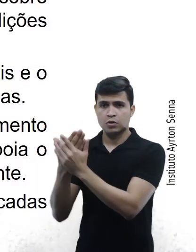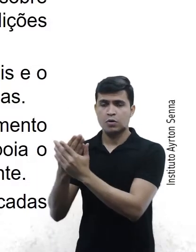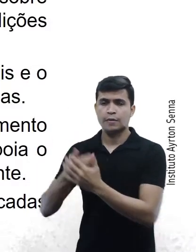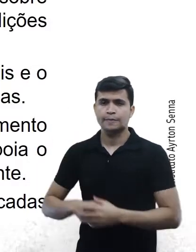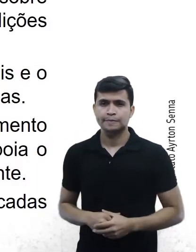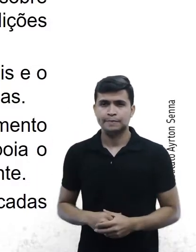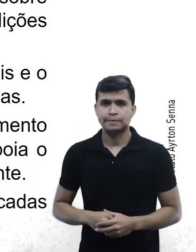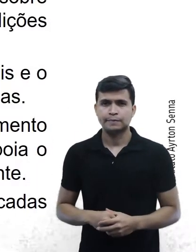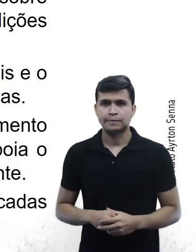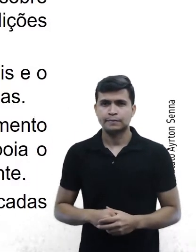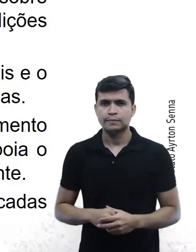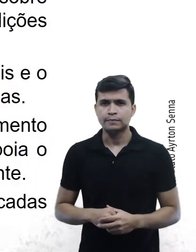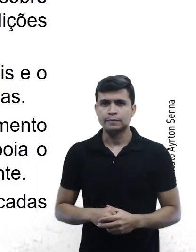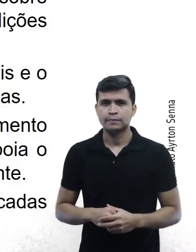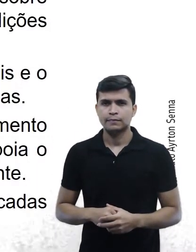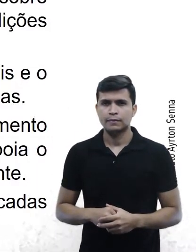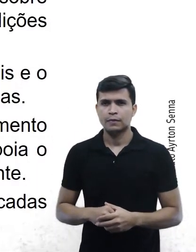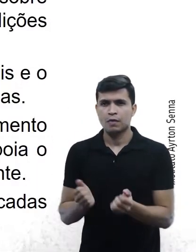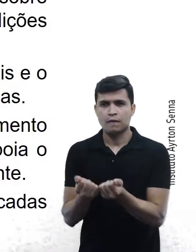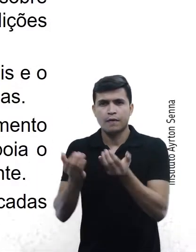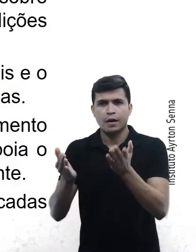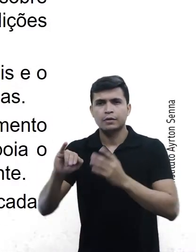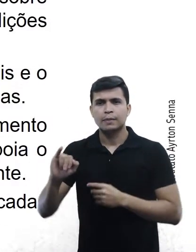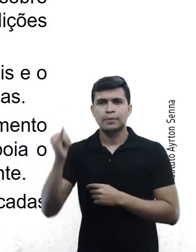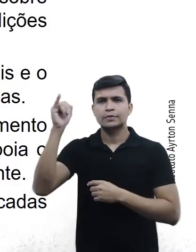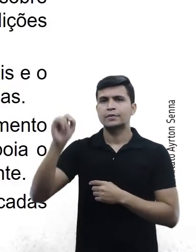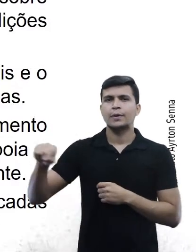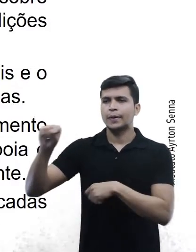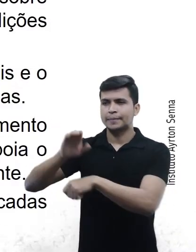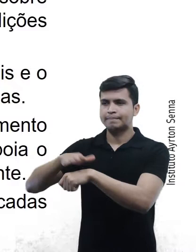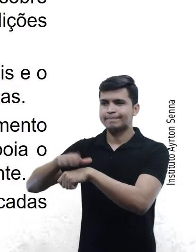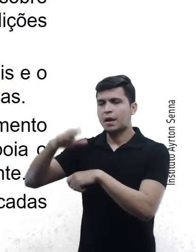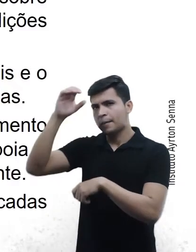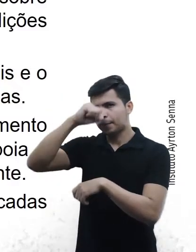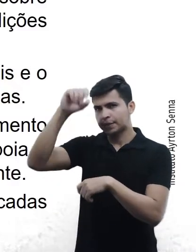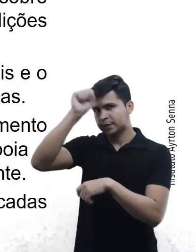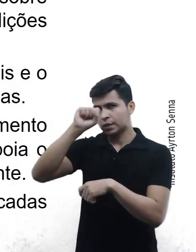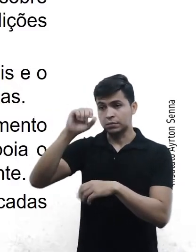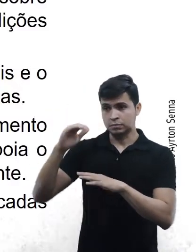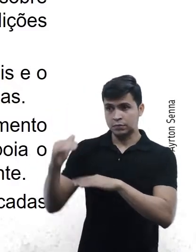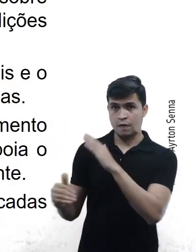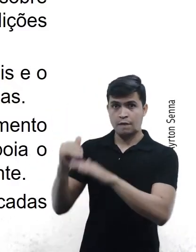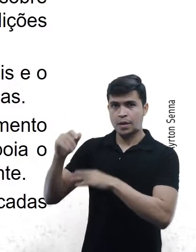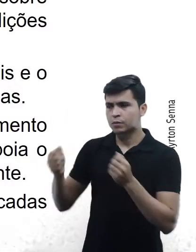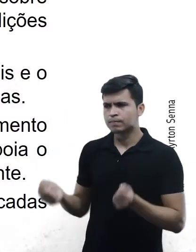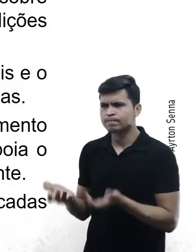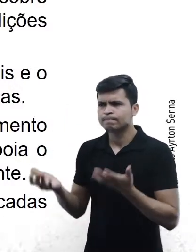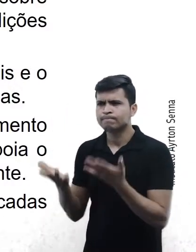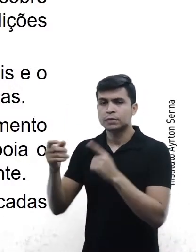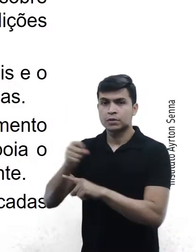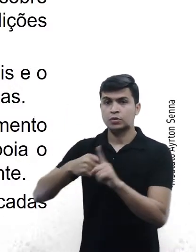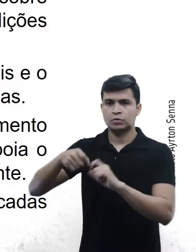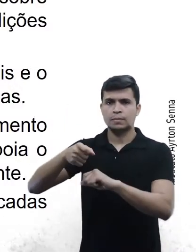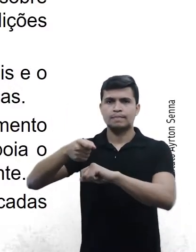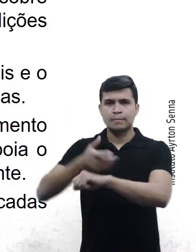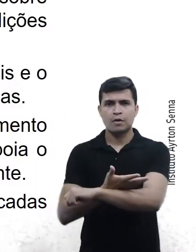escolas dentro de cada uma delas, oportunização da aprendizagem individual por meio do desenvolvimento intencional